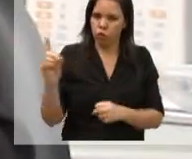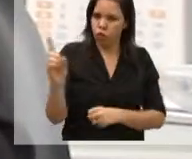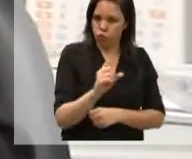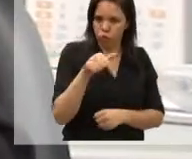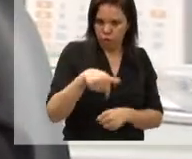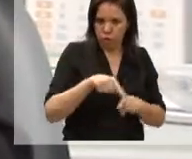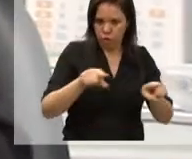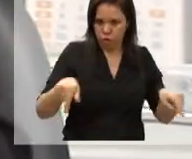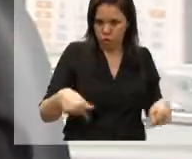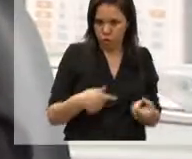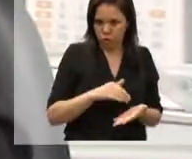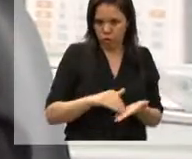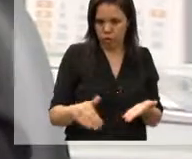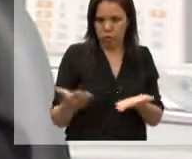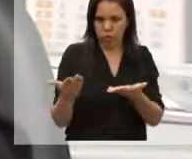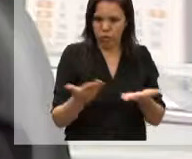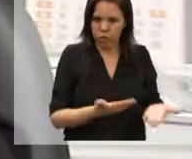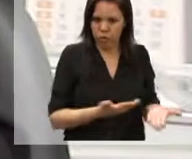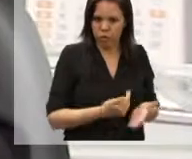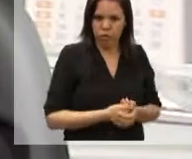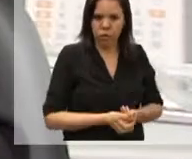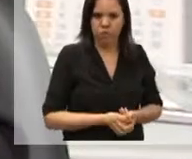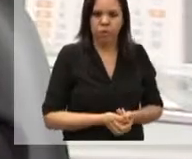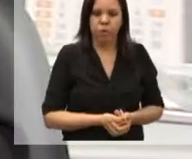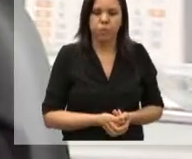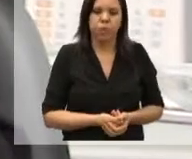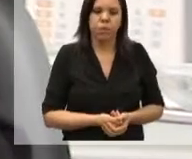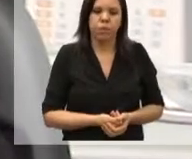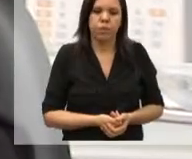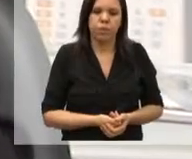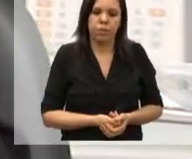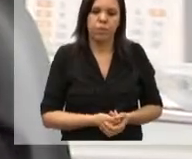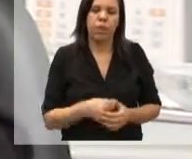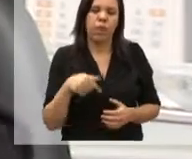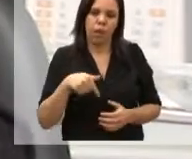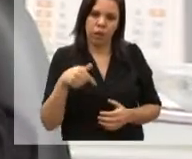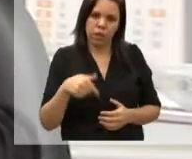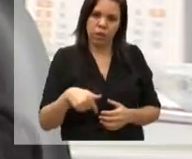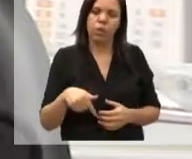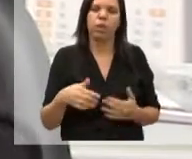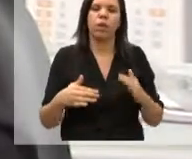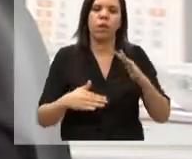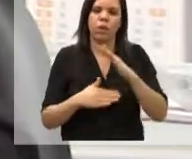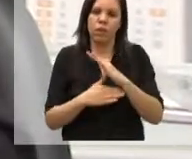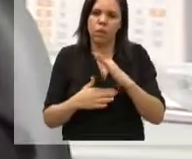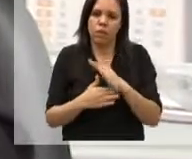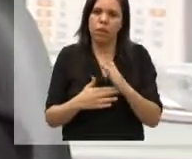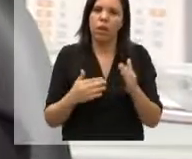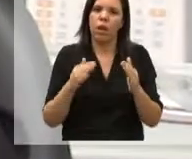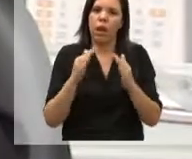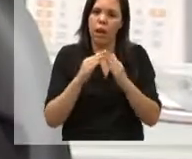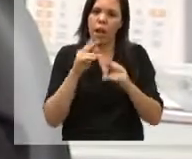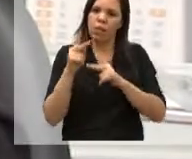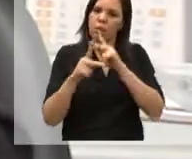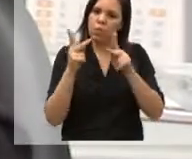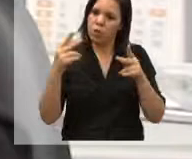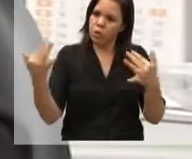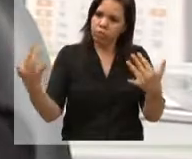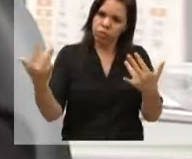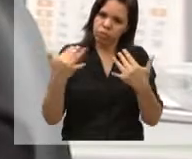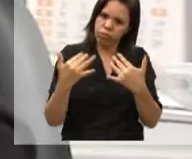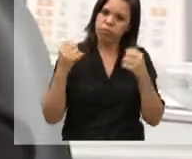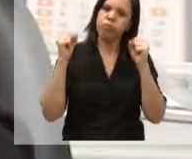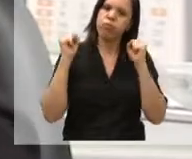vai ser bem acolhido. Sim, não há dúvida nenhuma. Poder Legislativo, a gente diz sempre que é a casa do povo, né? É a casa onde as pessoas